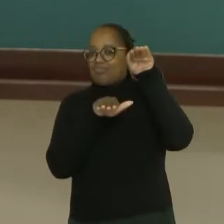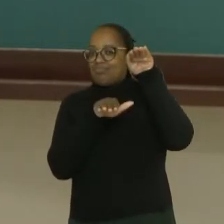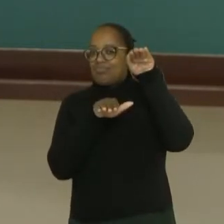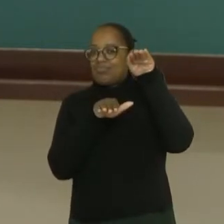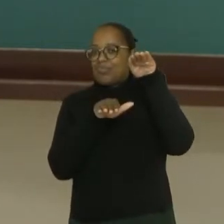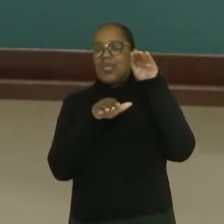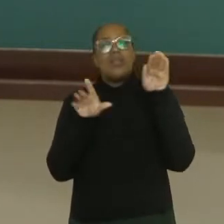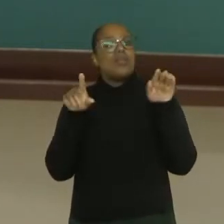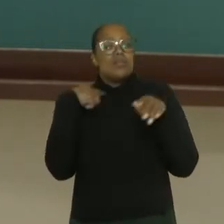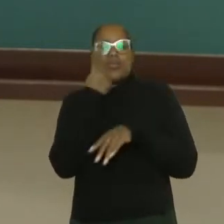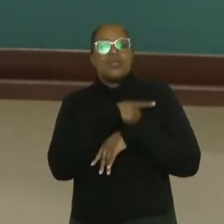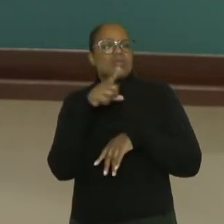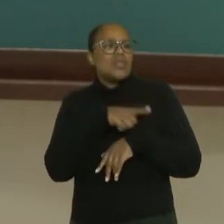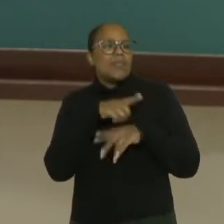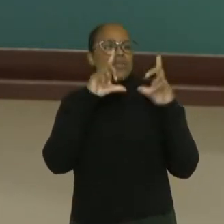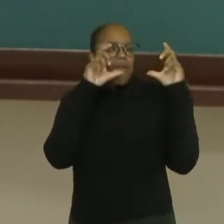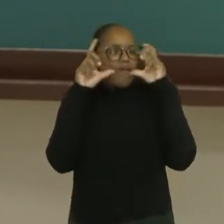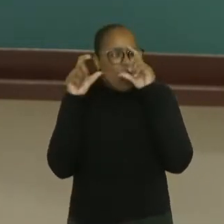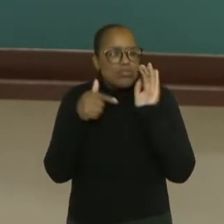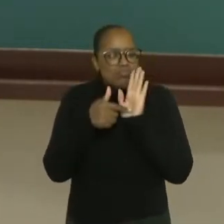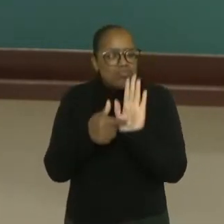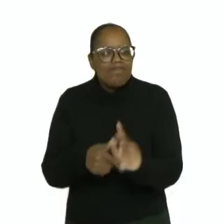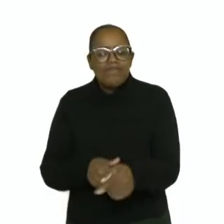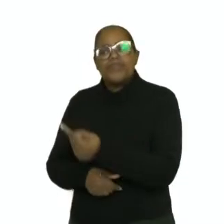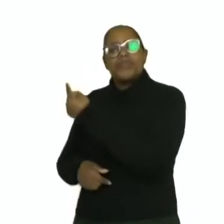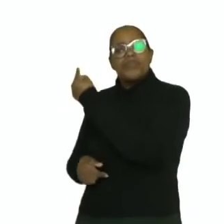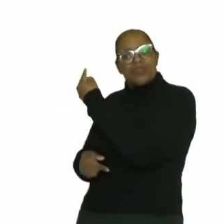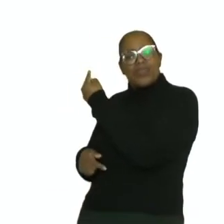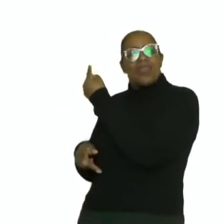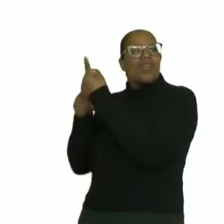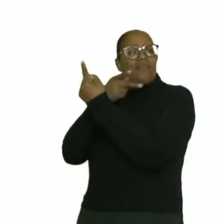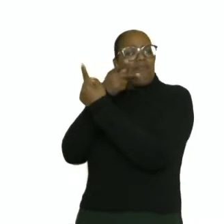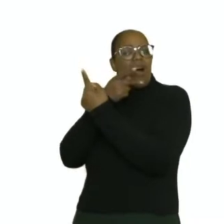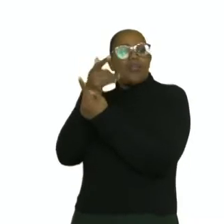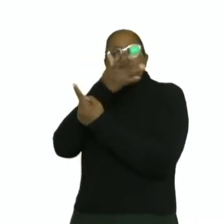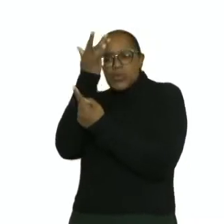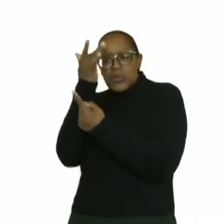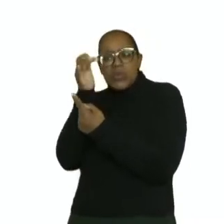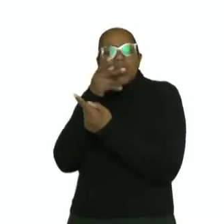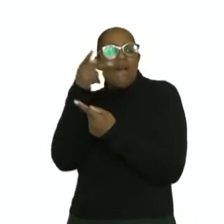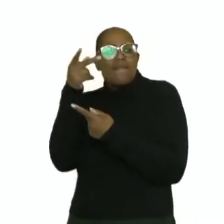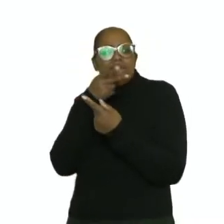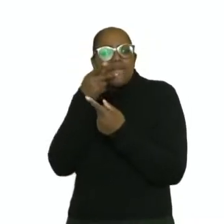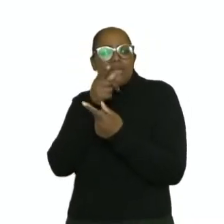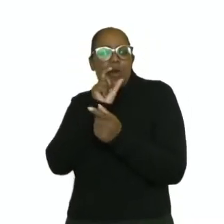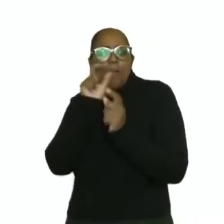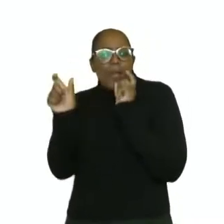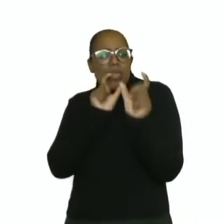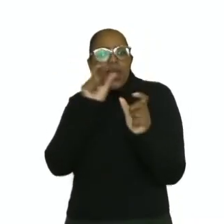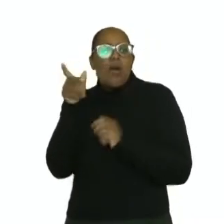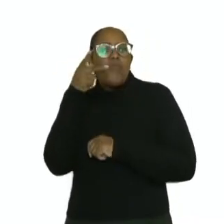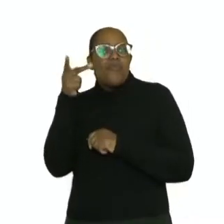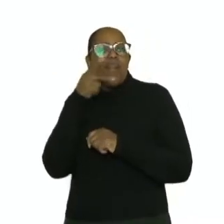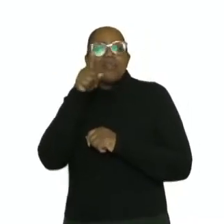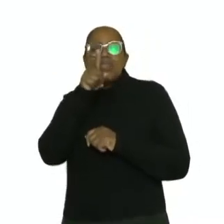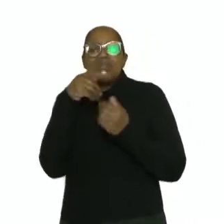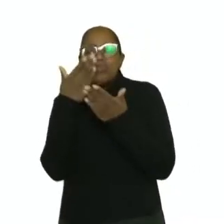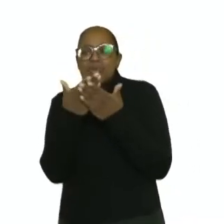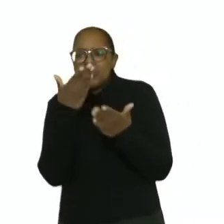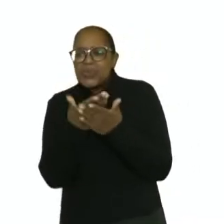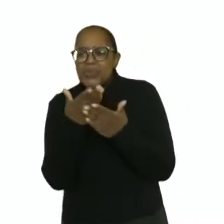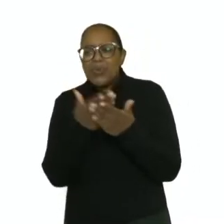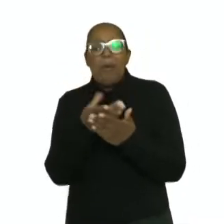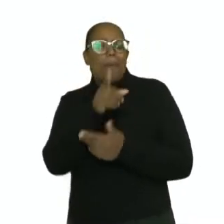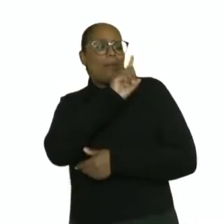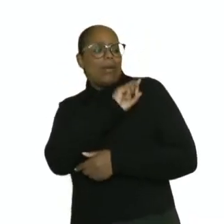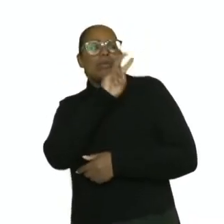E nós temos essa clássica imagem, boatos, que o que demonstra que você passou pelo ensino médio, pelo ensino fundamental, é você